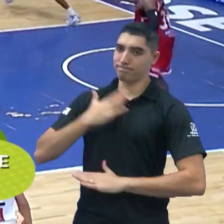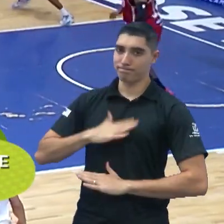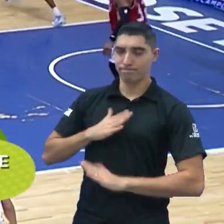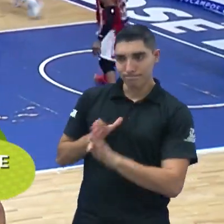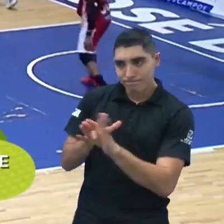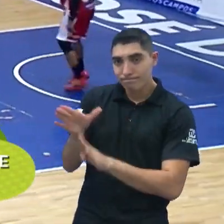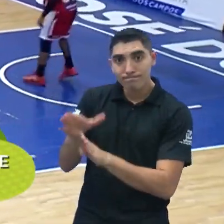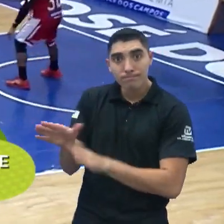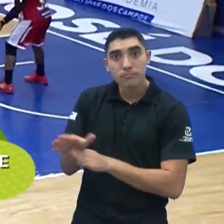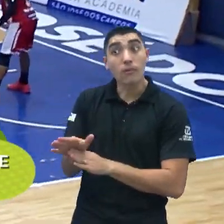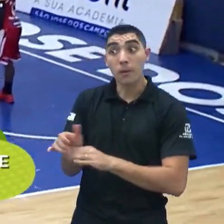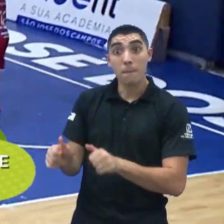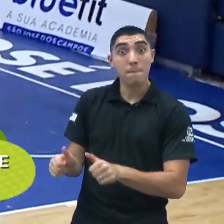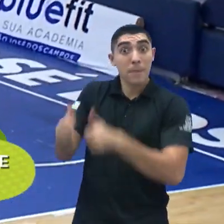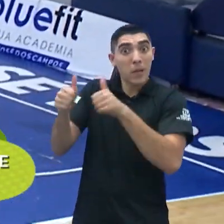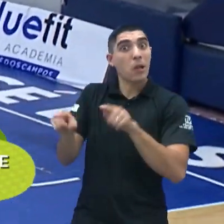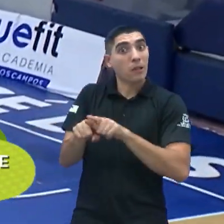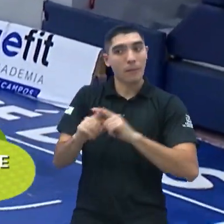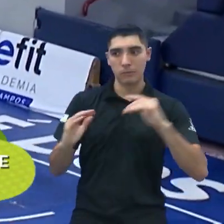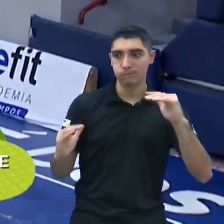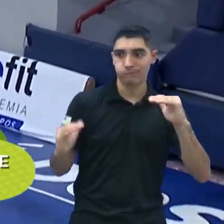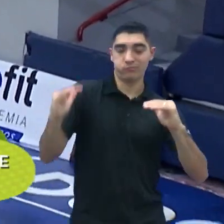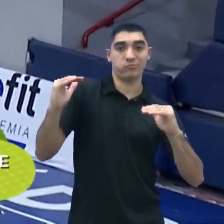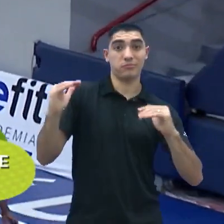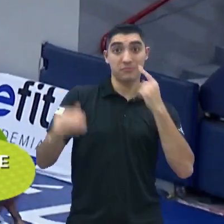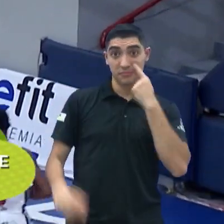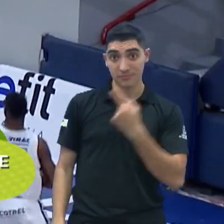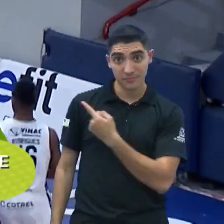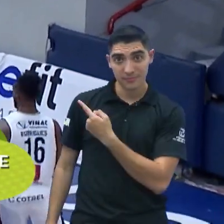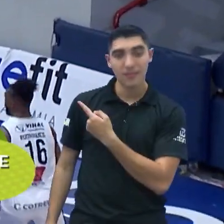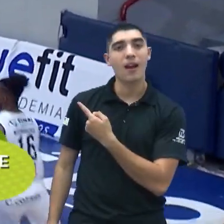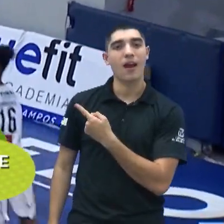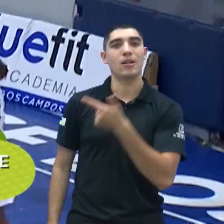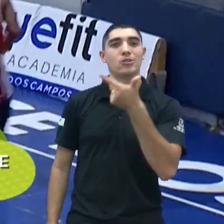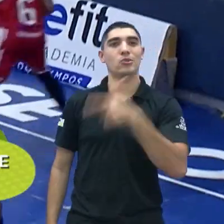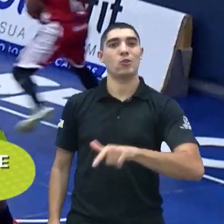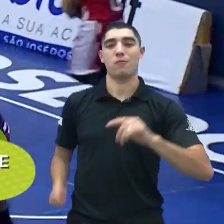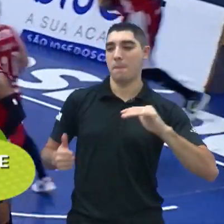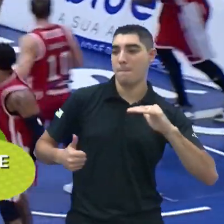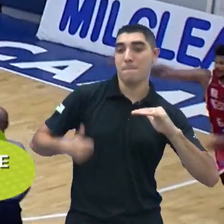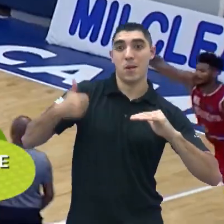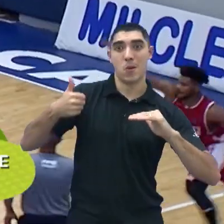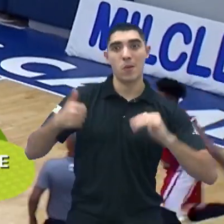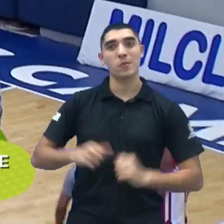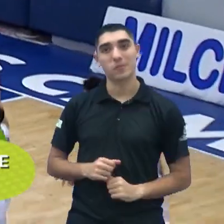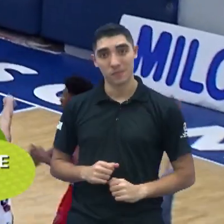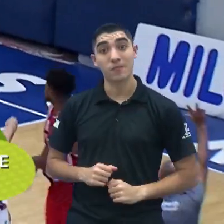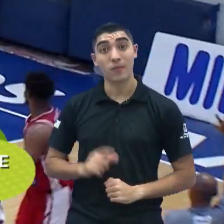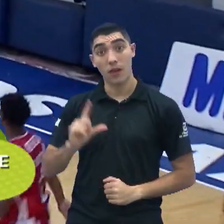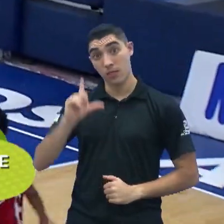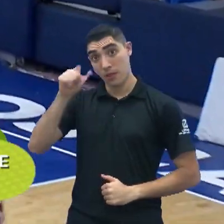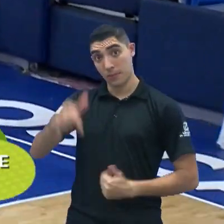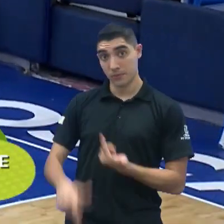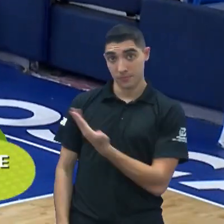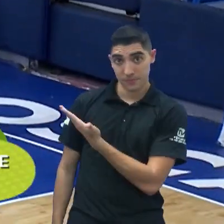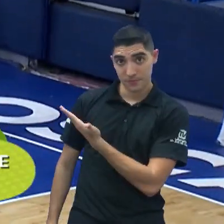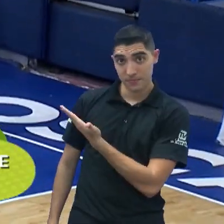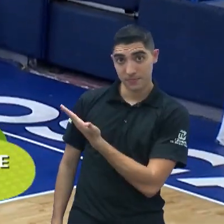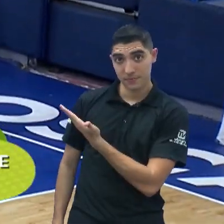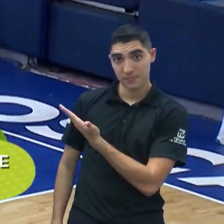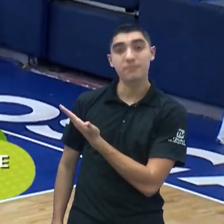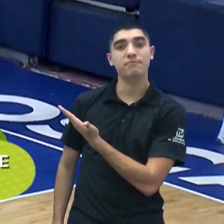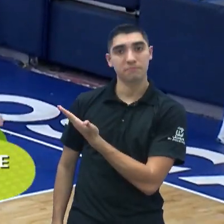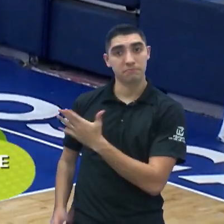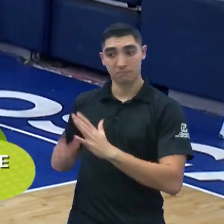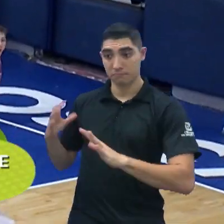papo funcionou e os donos da casa voltaram melhor, com Malcolm Miller e depois Lessa ampliando